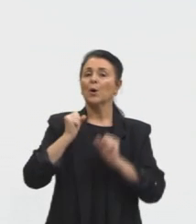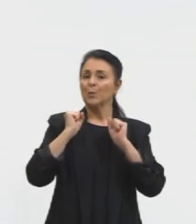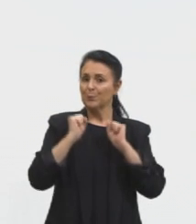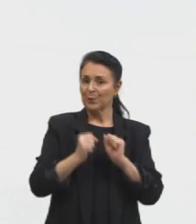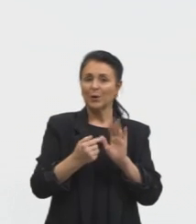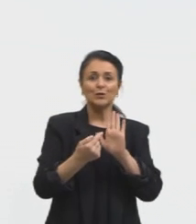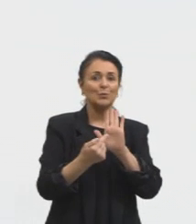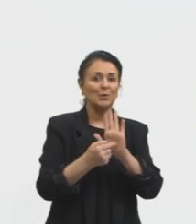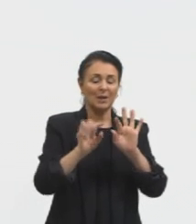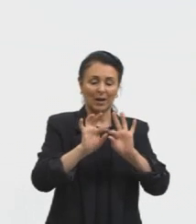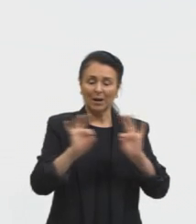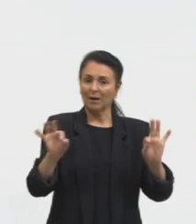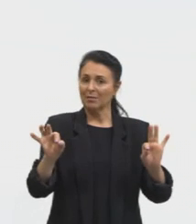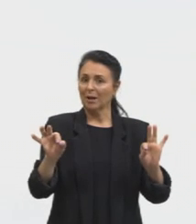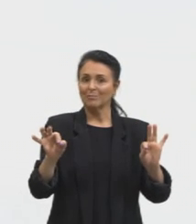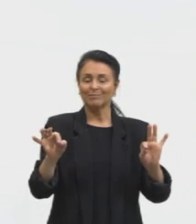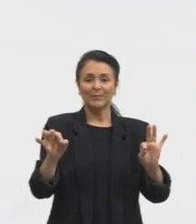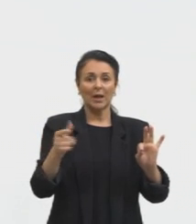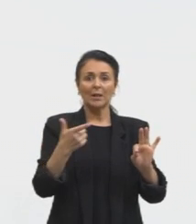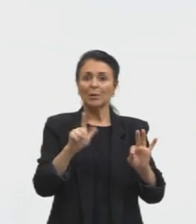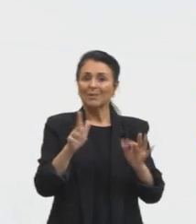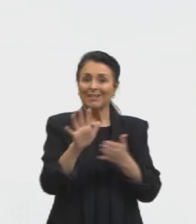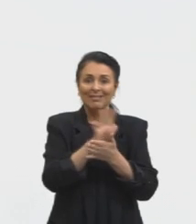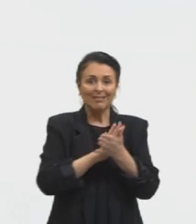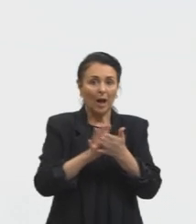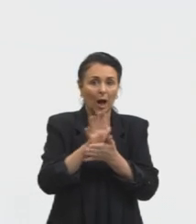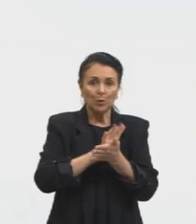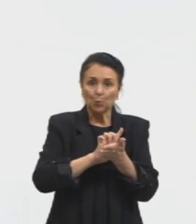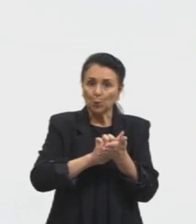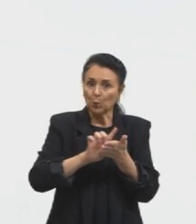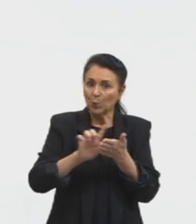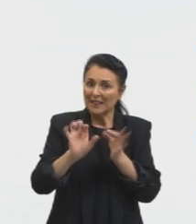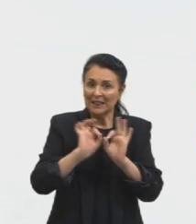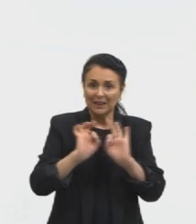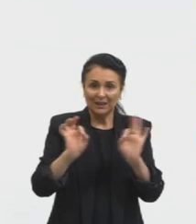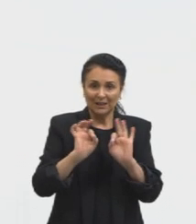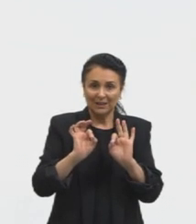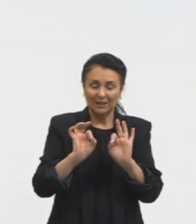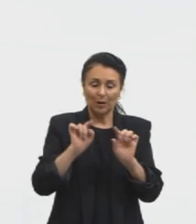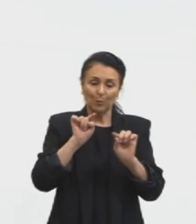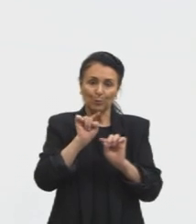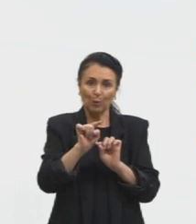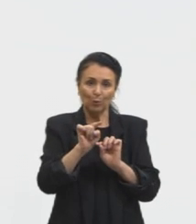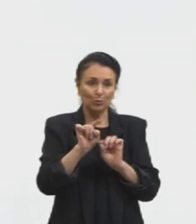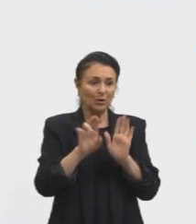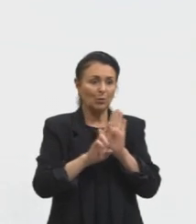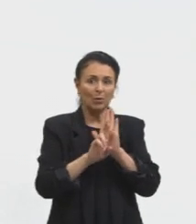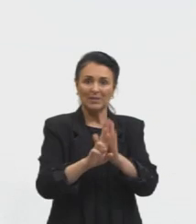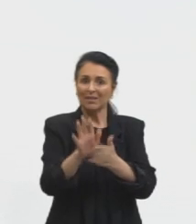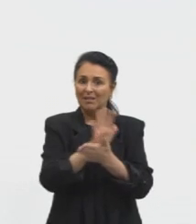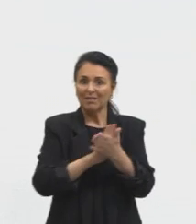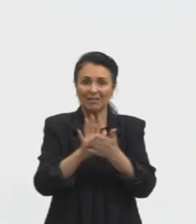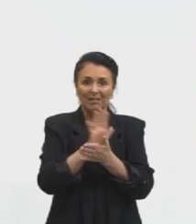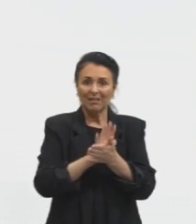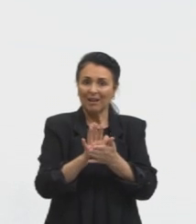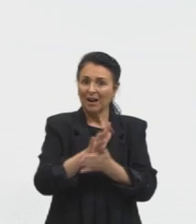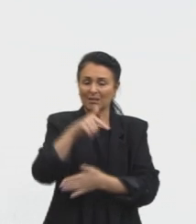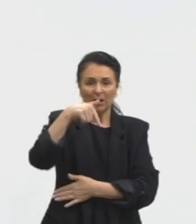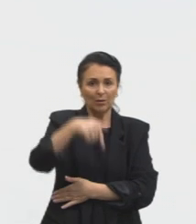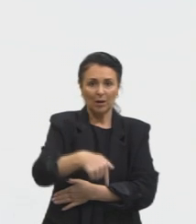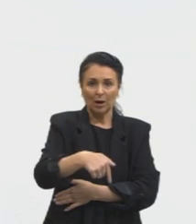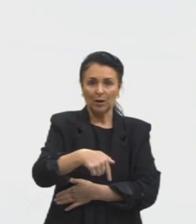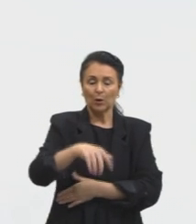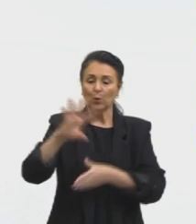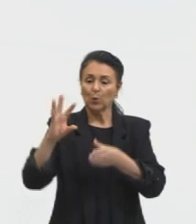possível mostrar que a reta não contém nenhum furo Isto é ponto que não represente um número real algum portanto